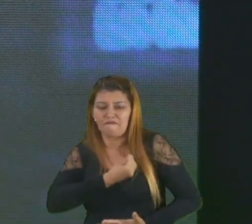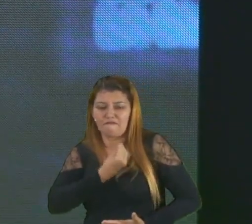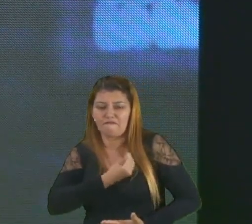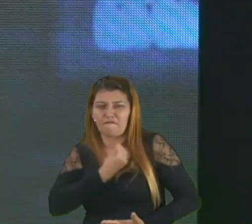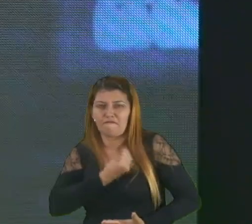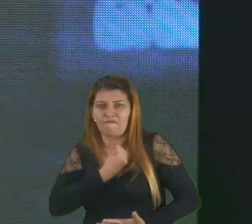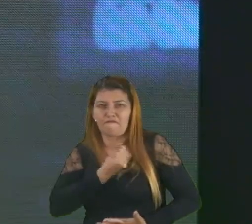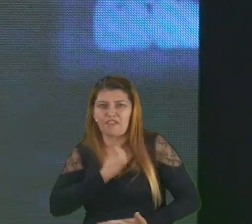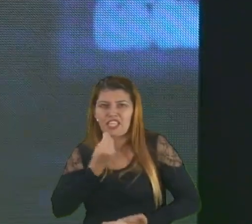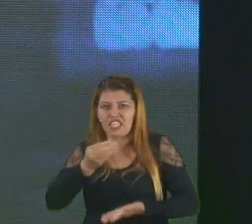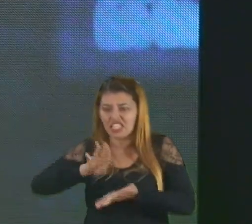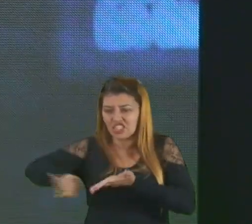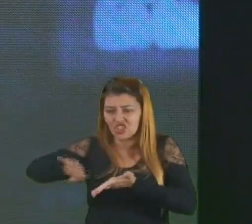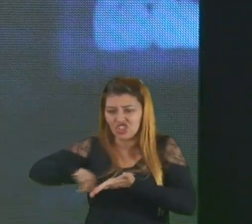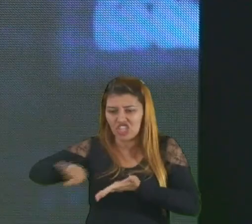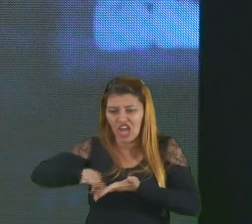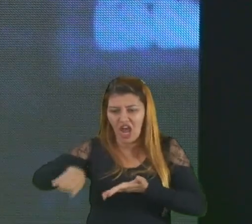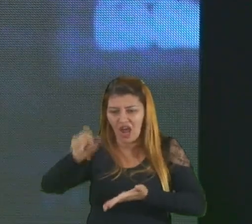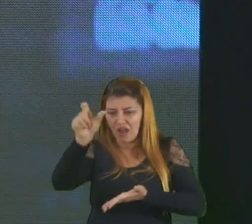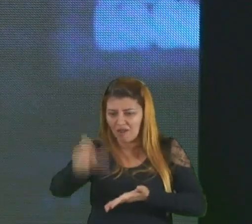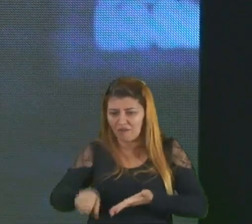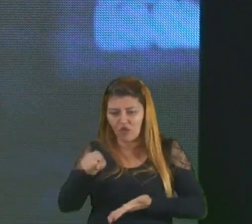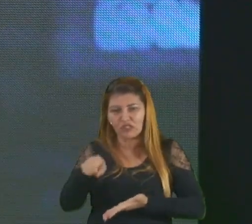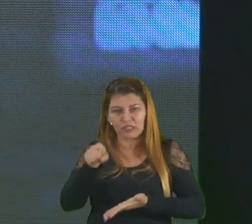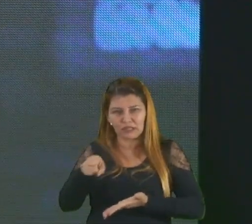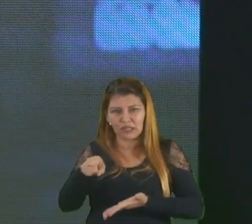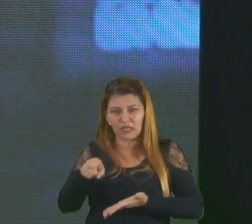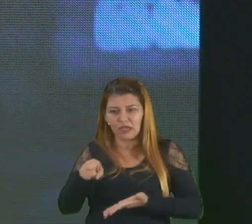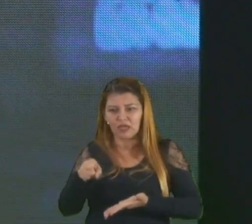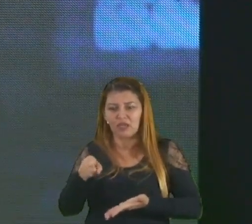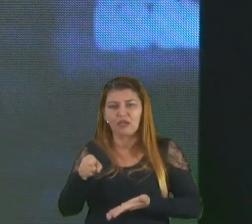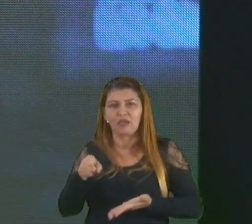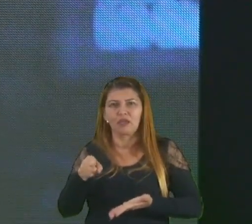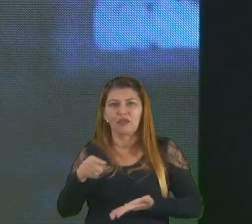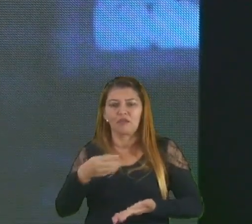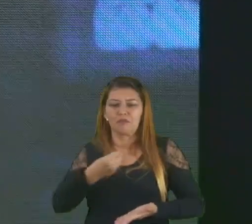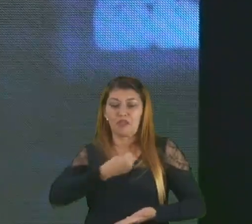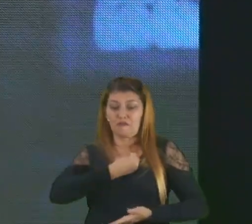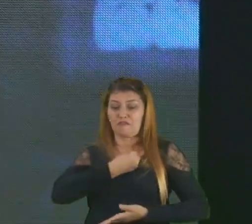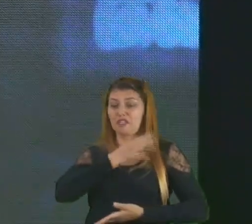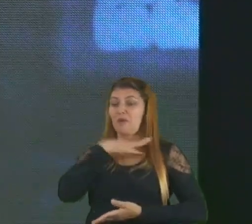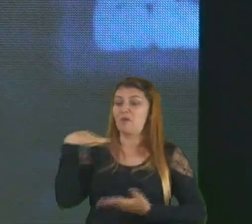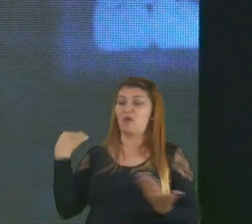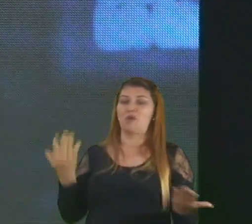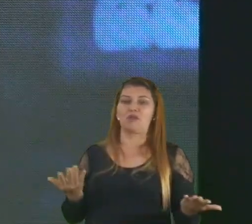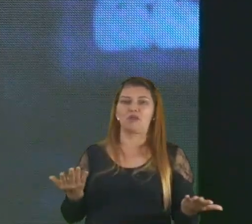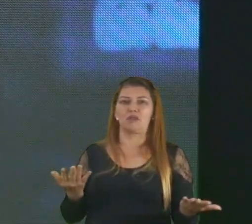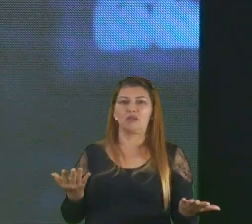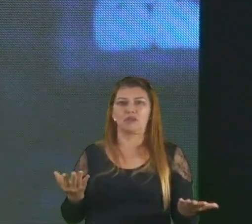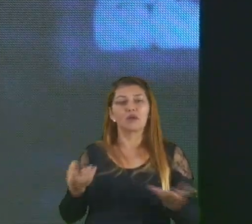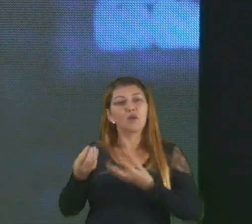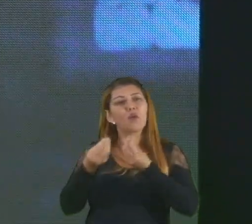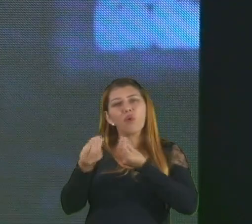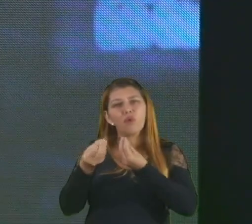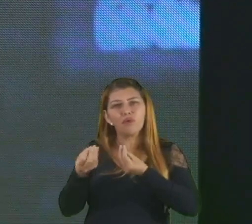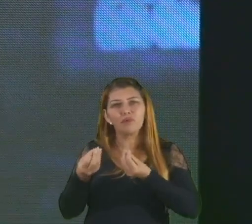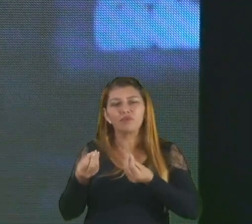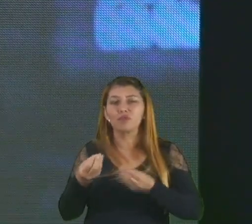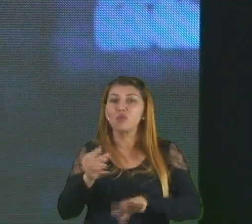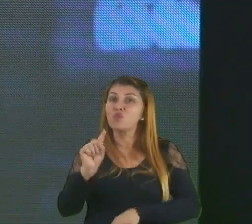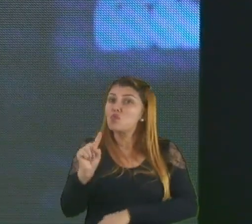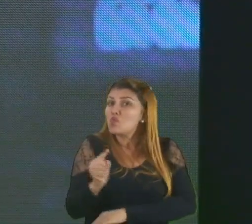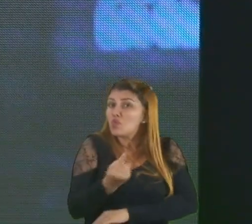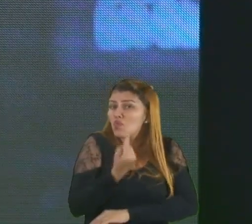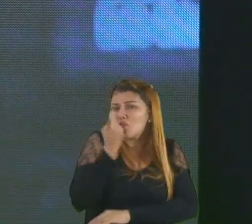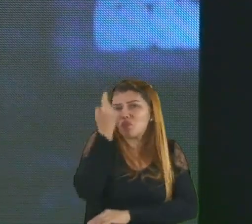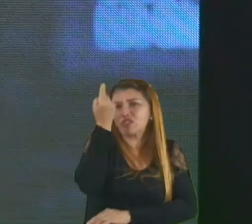tem um que, se você ficar sem, tua vida não vai existir nem um pouquinho,